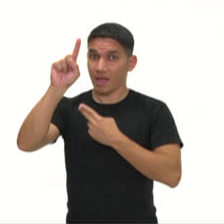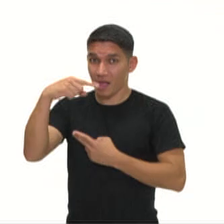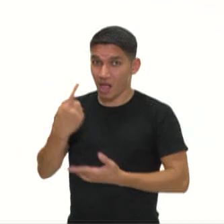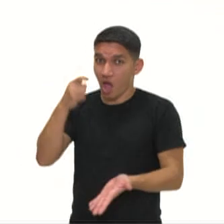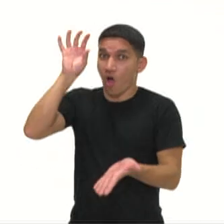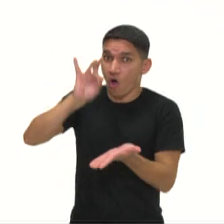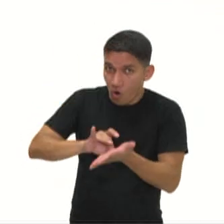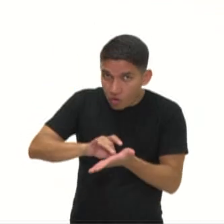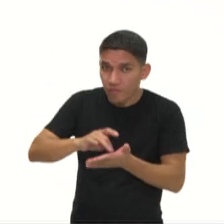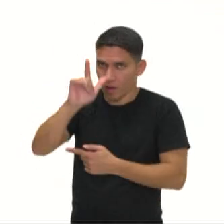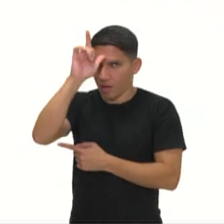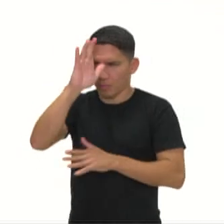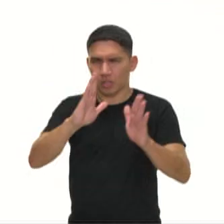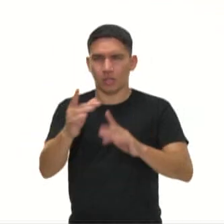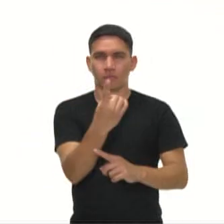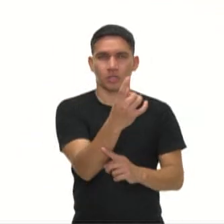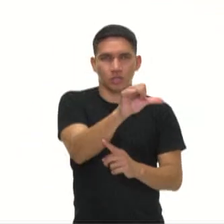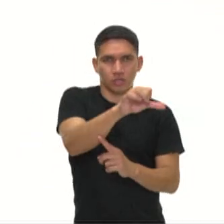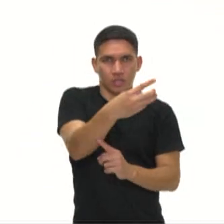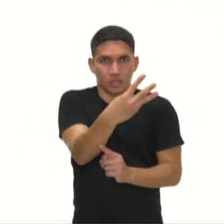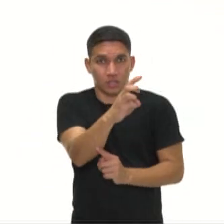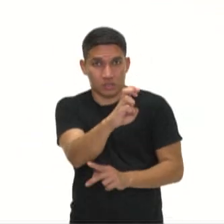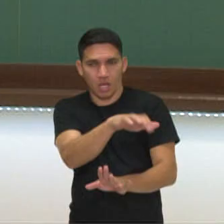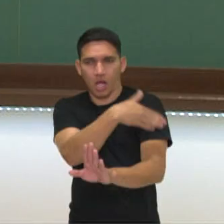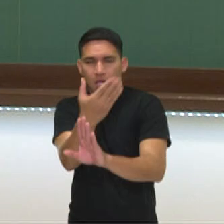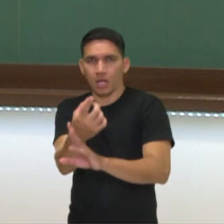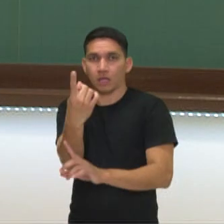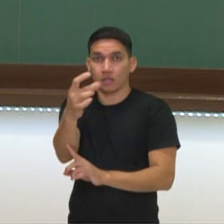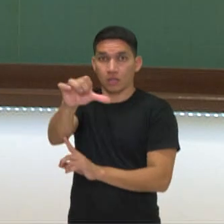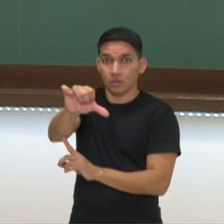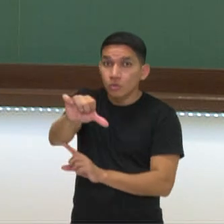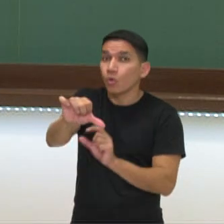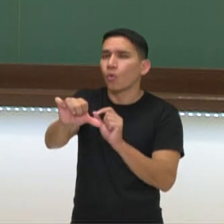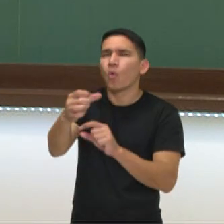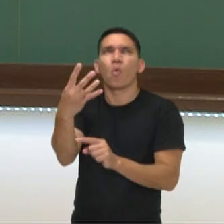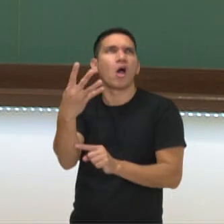oficial da Alemanha entre 1935 e